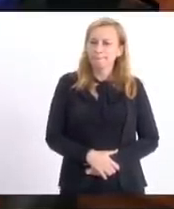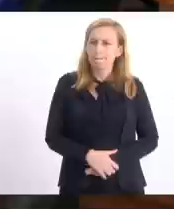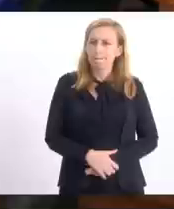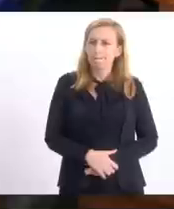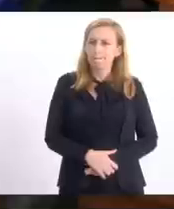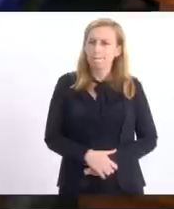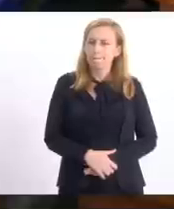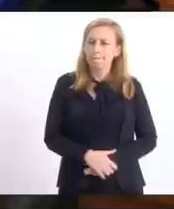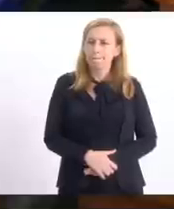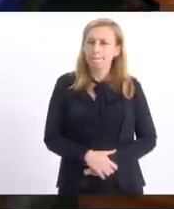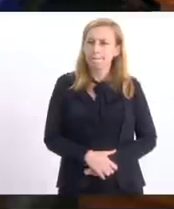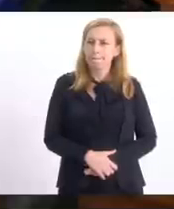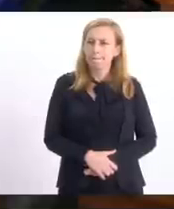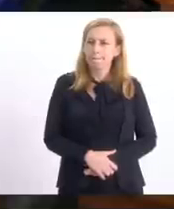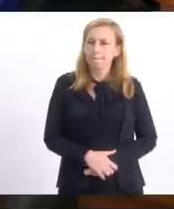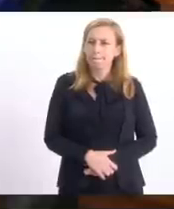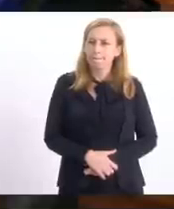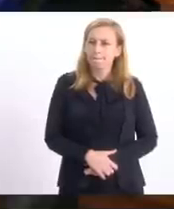Eu quero também